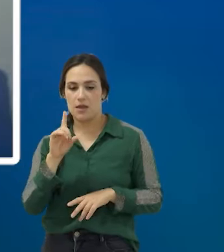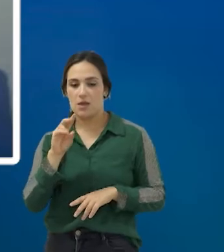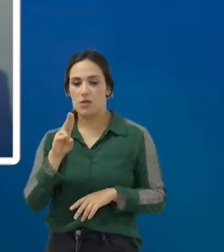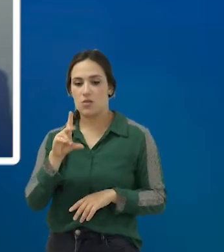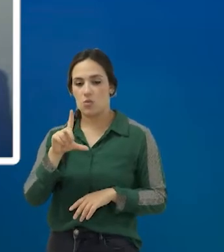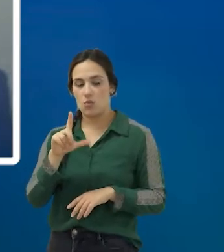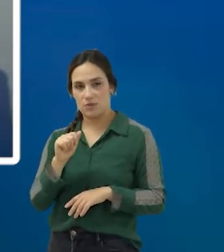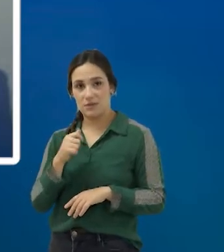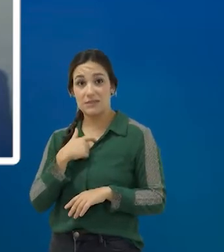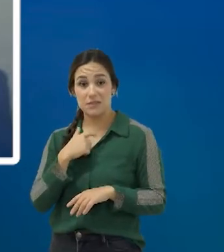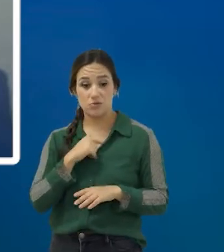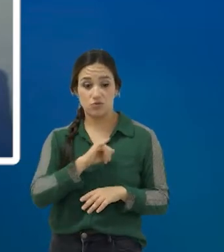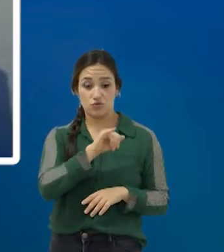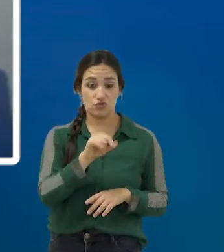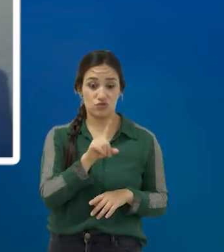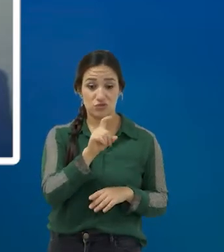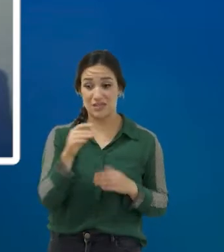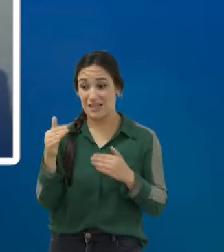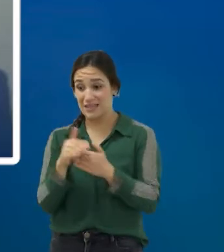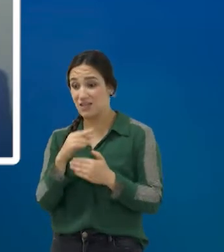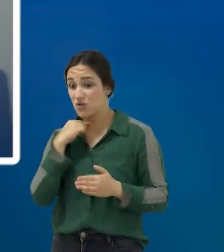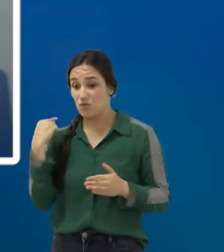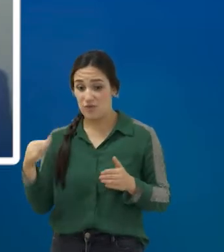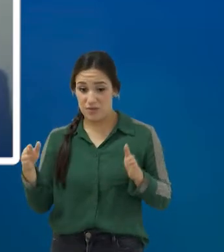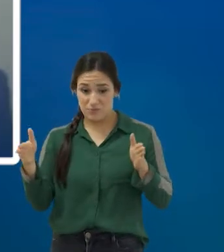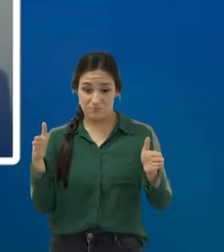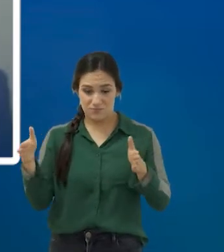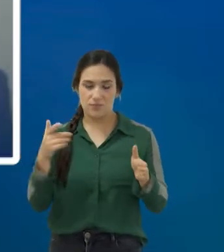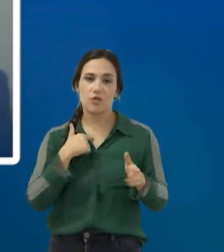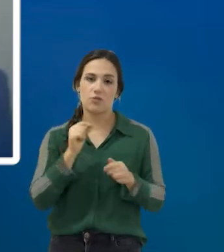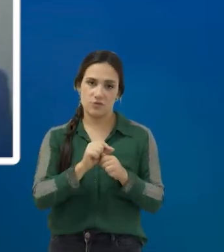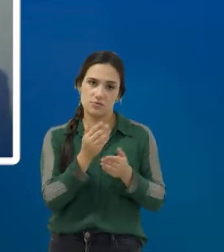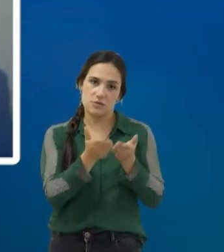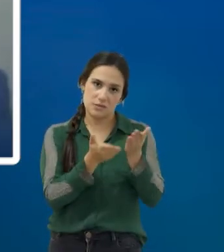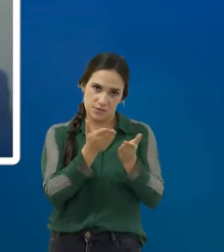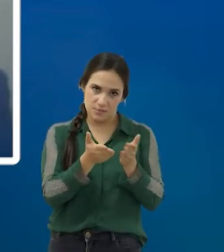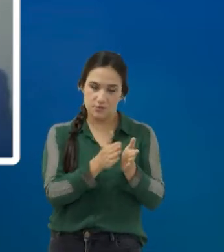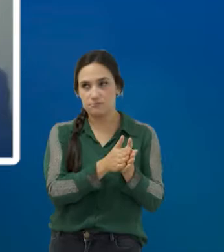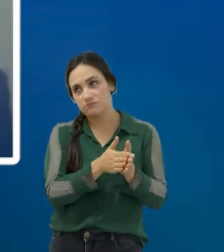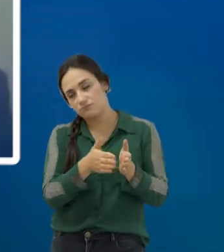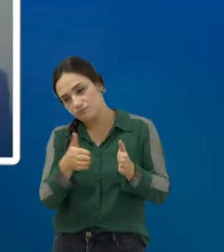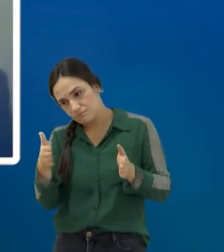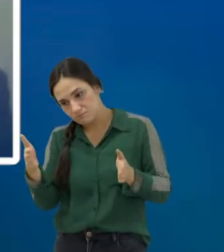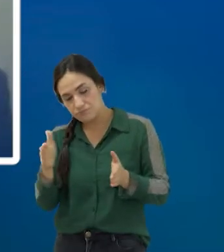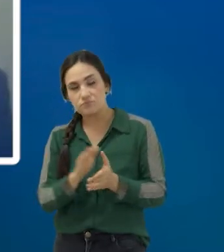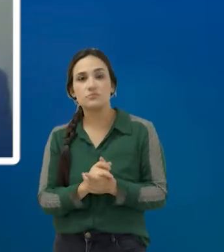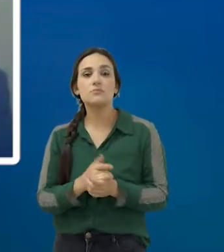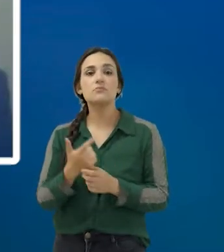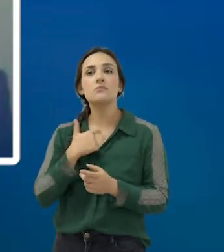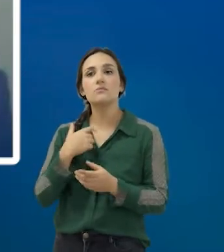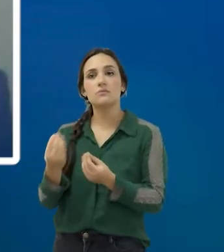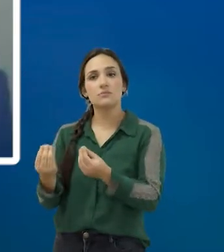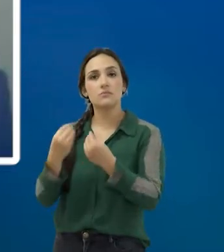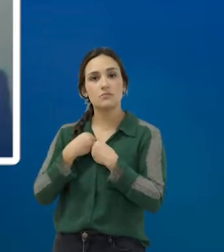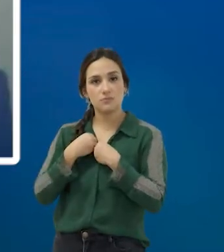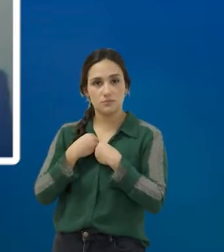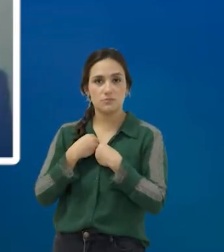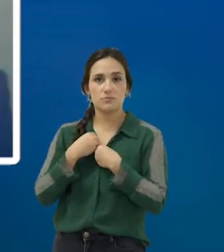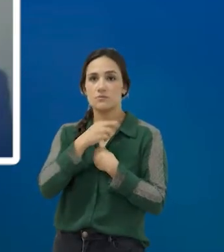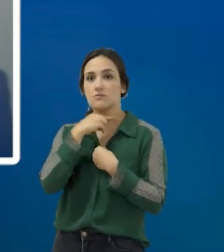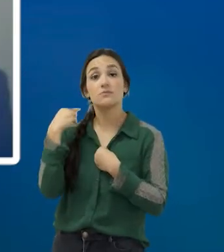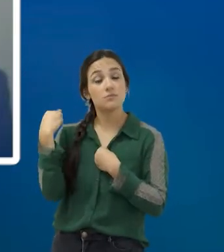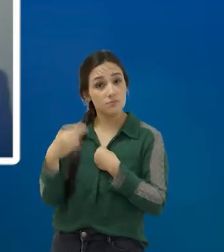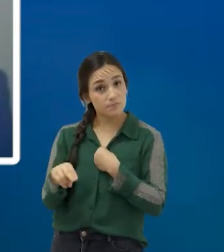de 2015 até novembro, eu já estava apto a fazer o transplante. Então, em novembro de 2015, eu fiz o transplante, aí